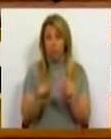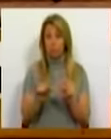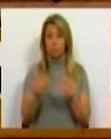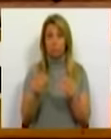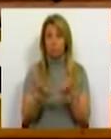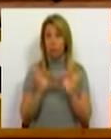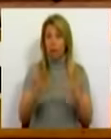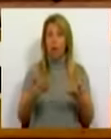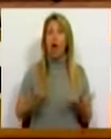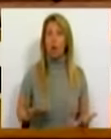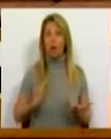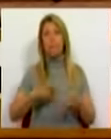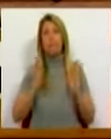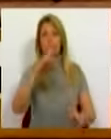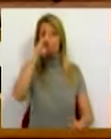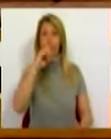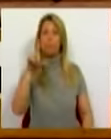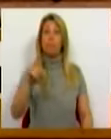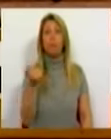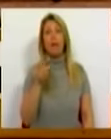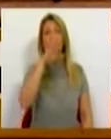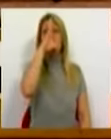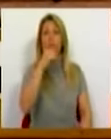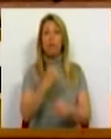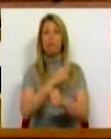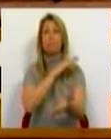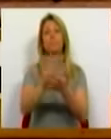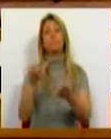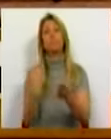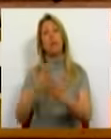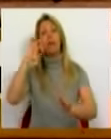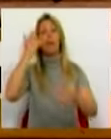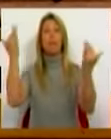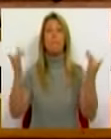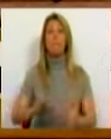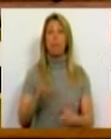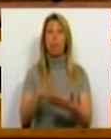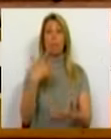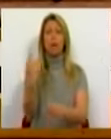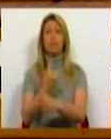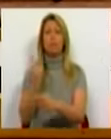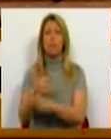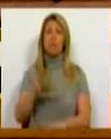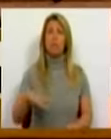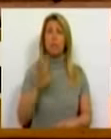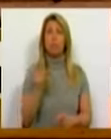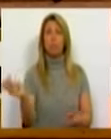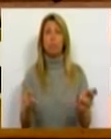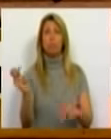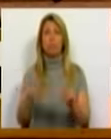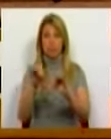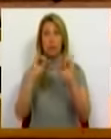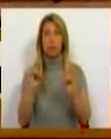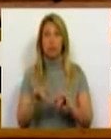ainda o facto de o Governo anterior nada ter feito para minimizar o impacto das diversas circunstâncias